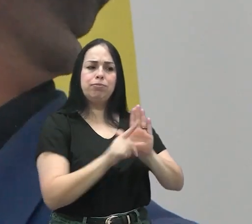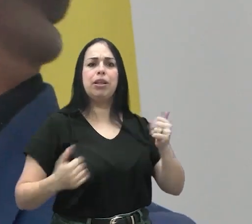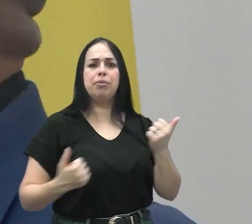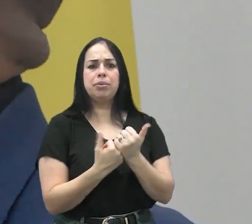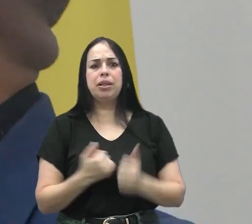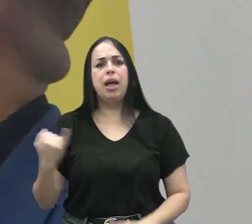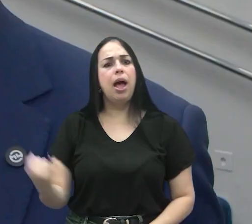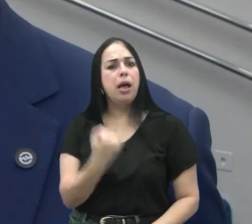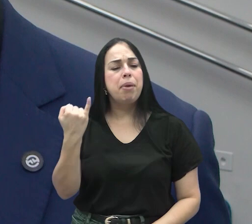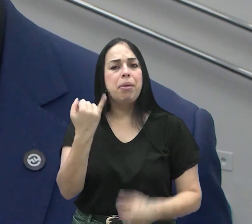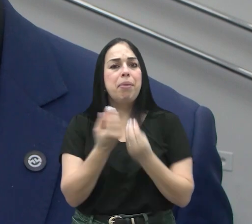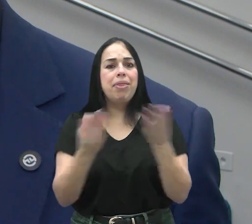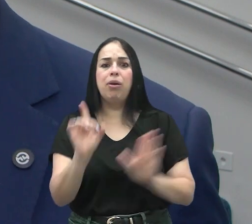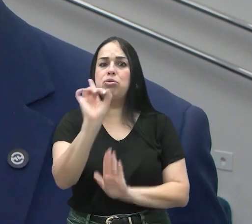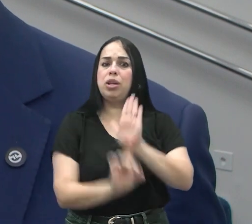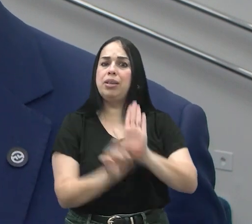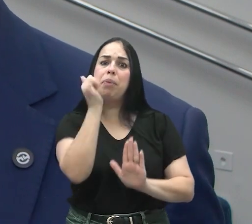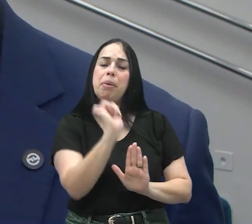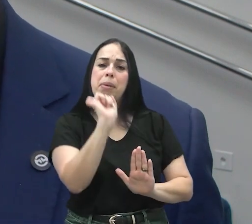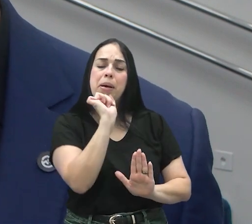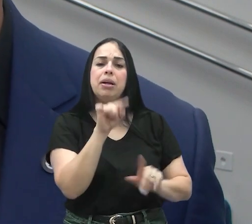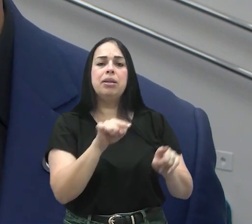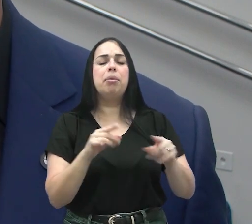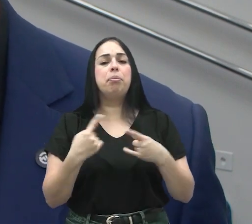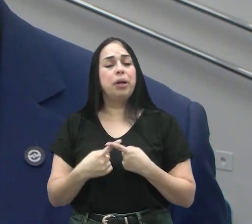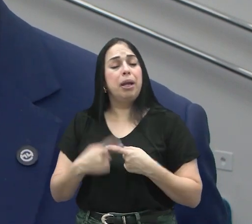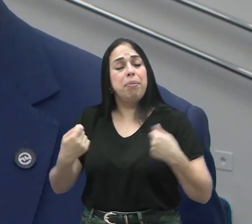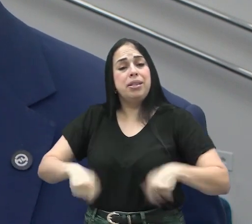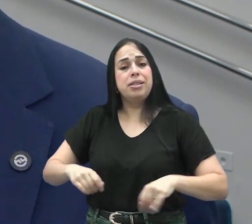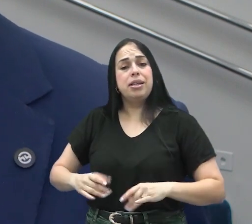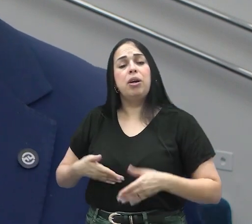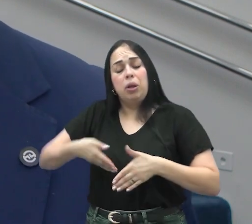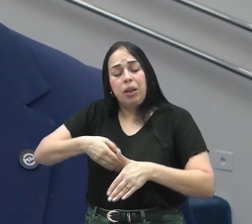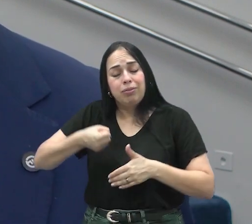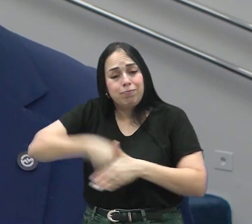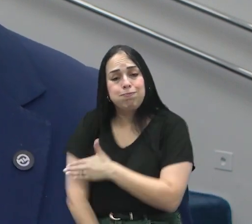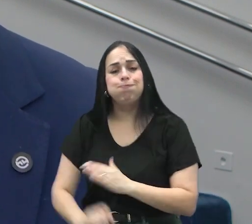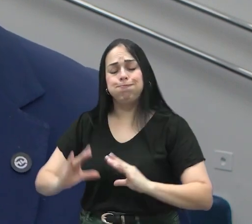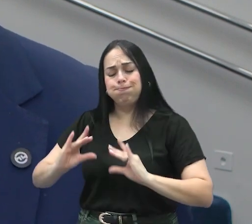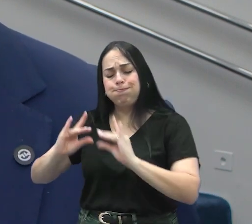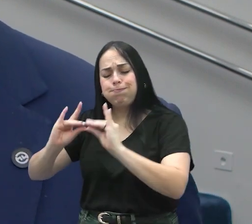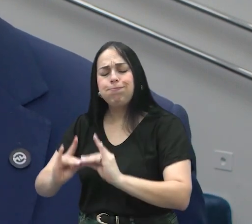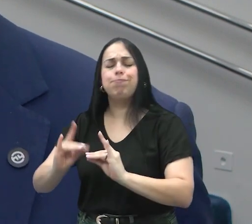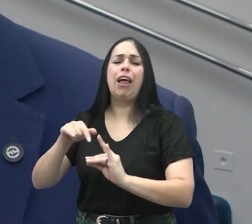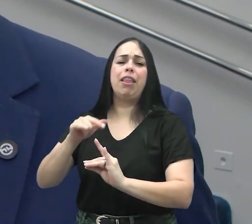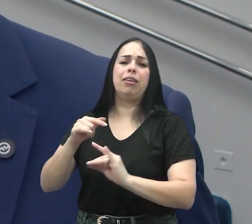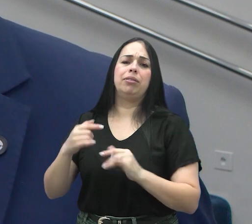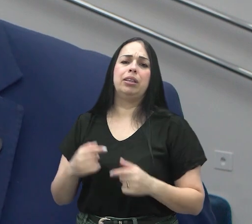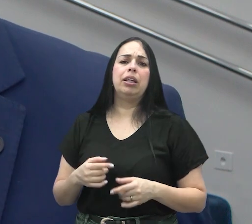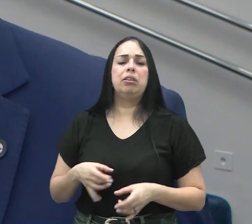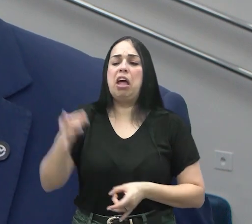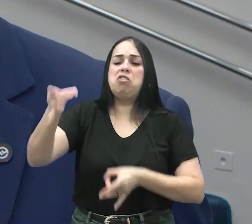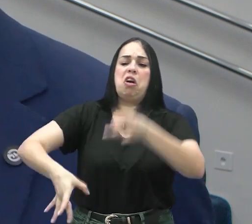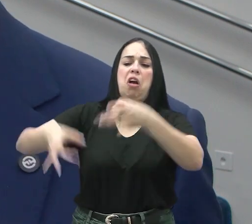ao projeto de lei. Fundamental e importante para garantir o direito às mães, a poder ter o sepultamento digno aos fetos, e a gente